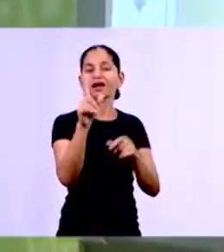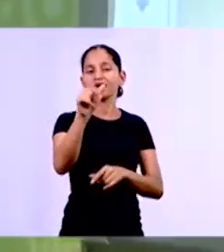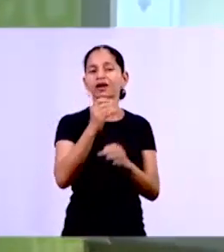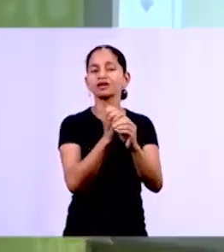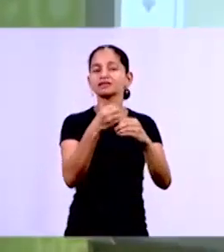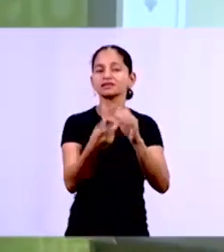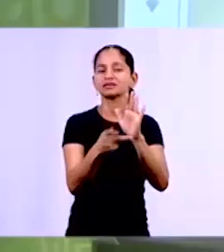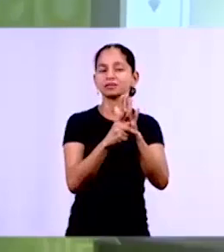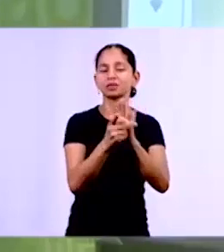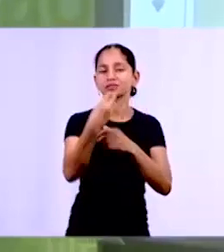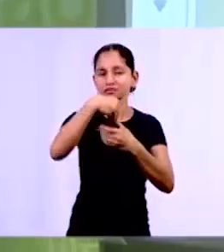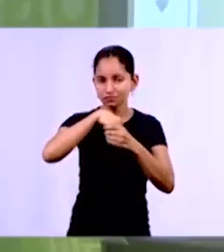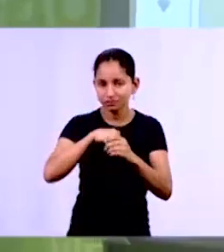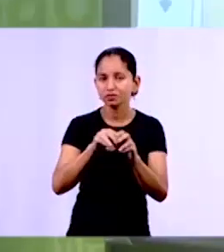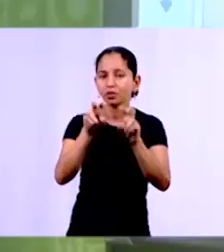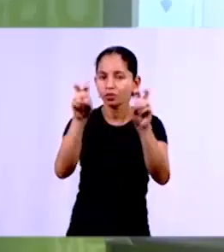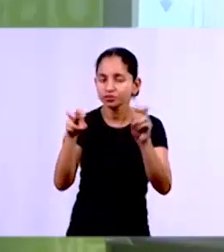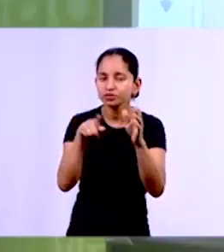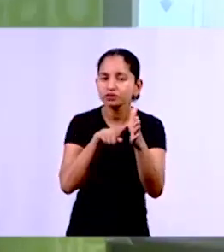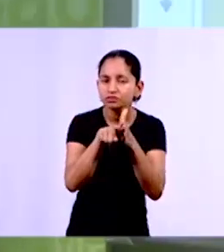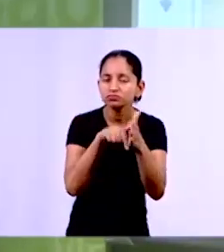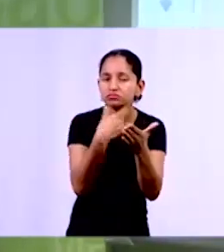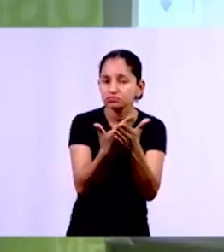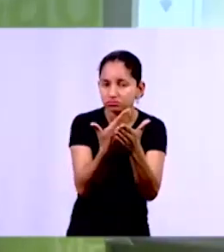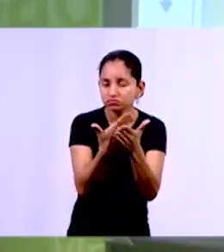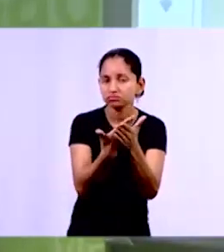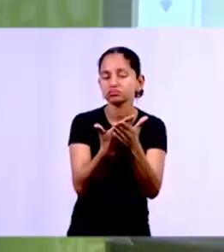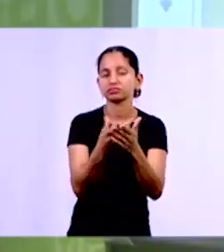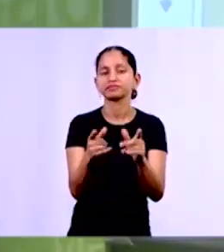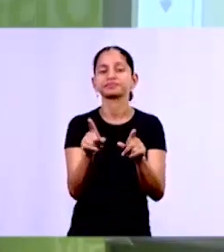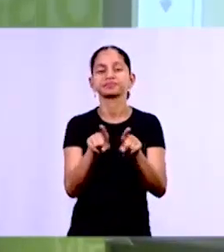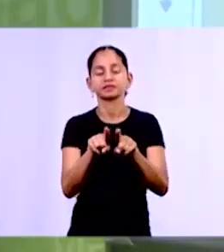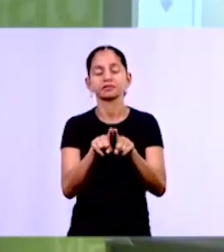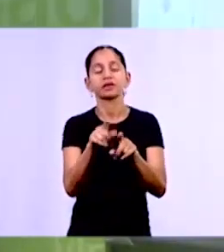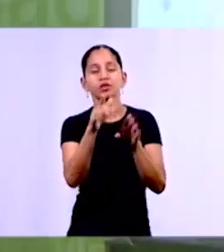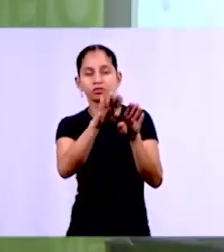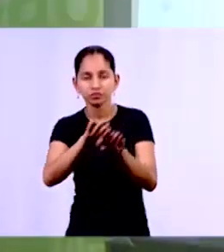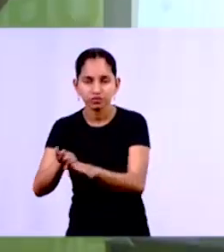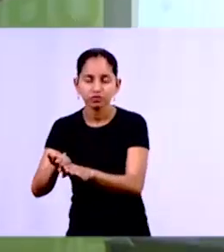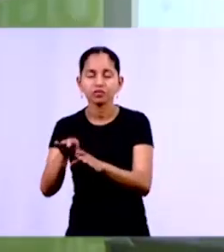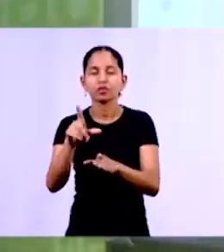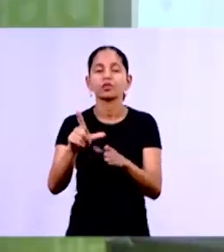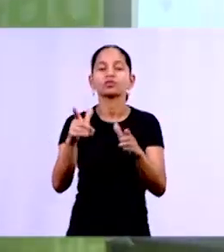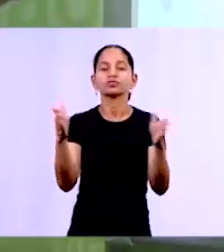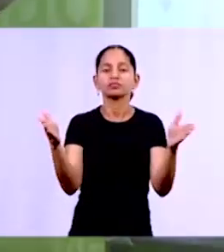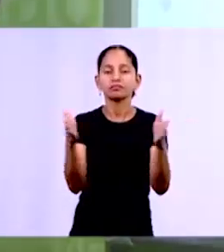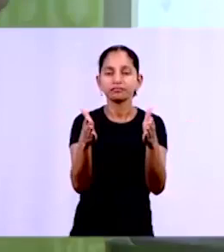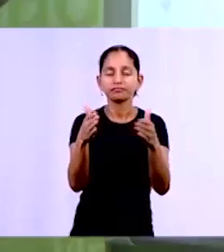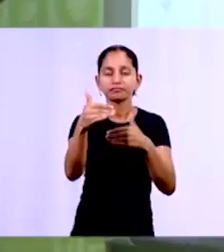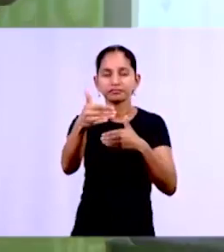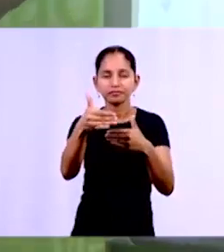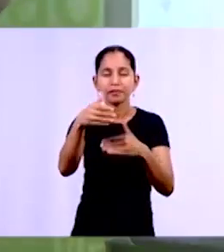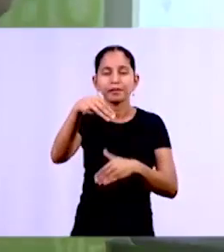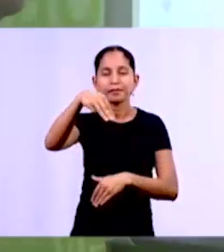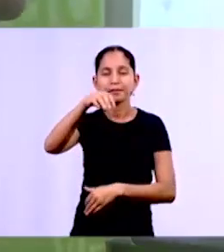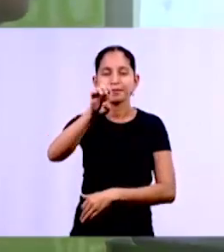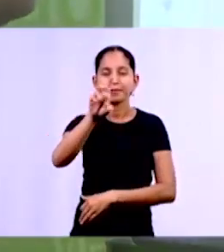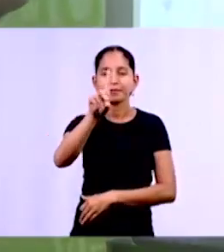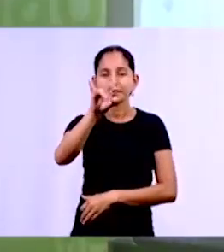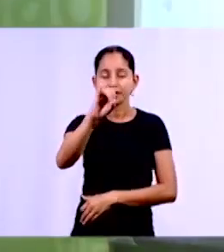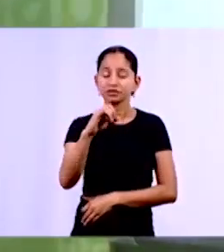de computador, grande porte, supercomputadores, médio porte, servidores e workstation. Isso é importante vocês saberem,